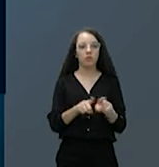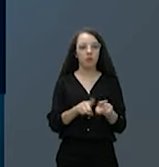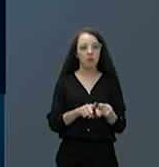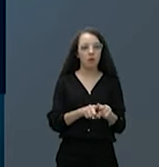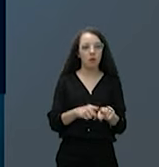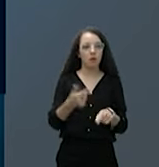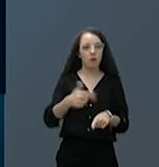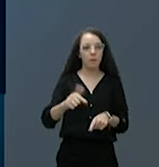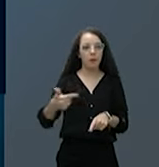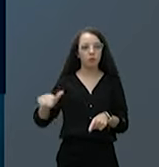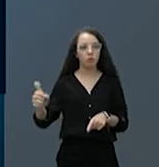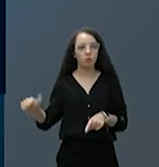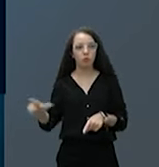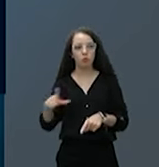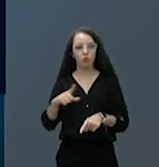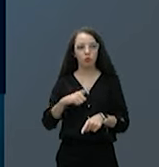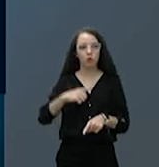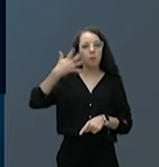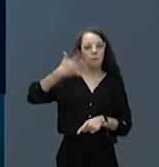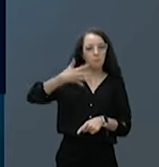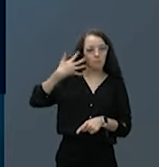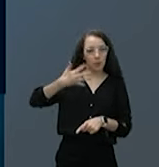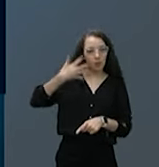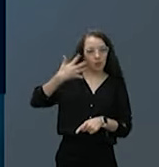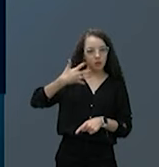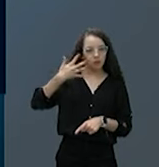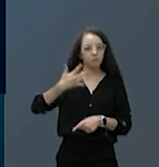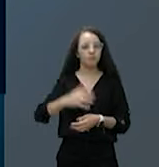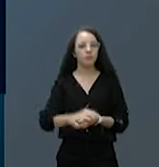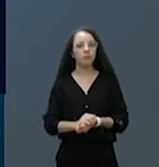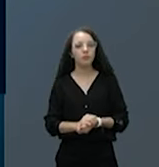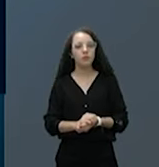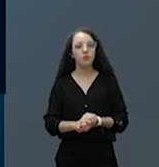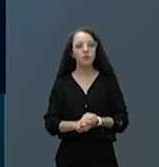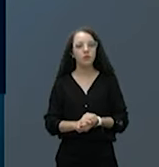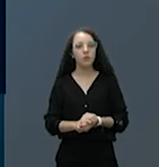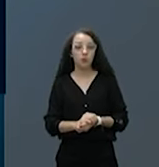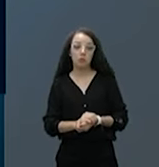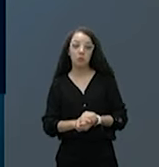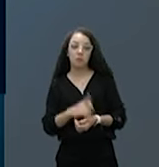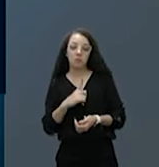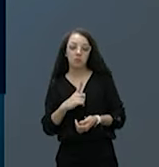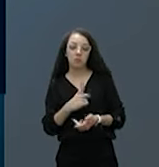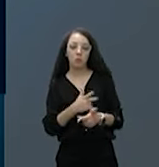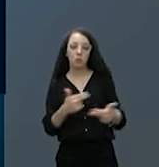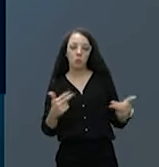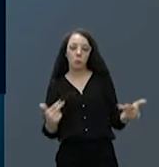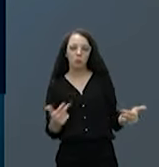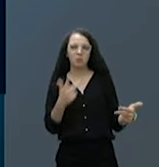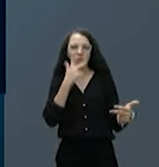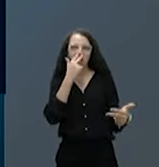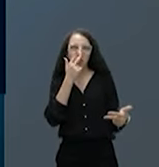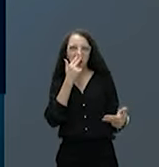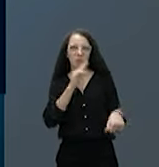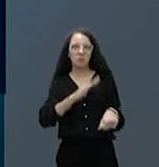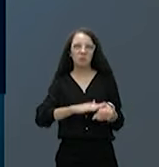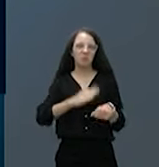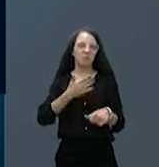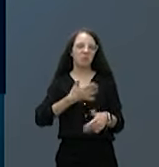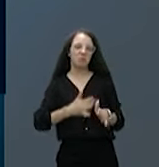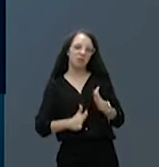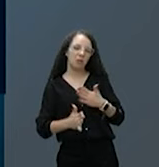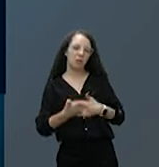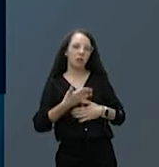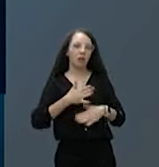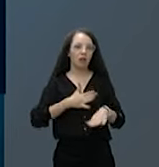sustentações orais, não é? E como há coisas que me parecem que sejam mais tranquilas,